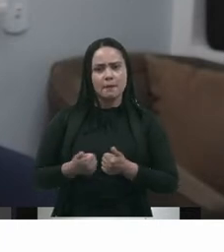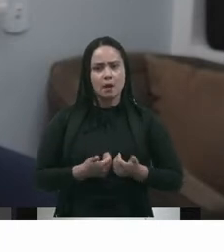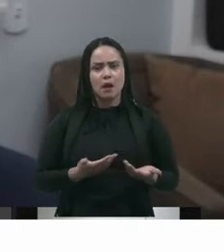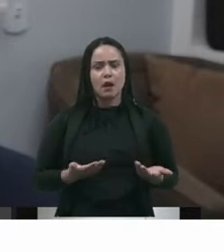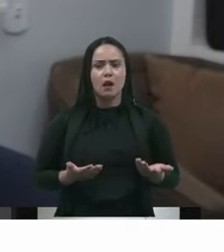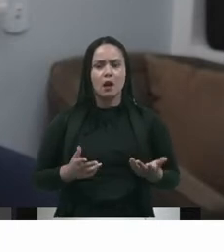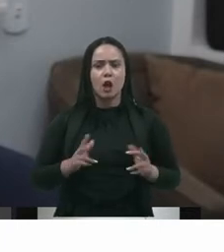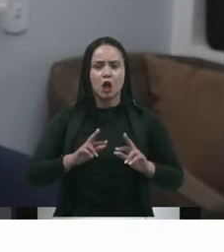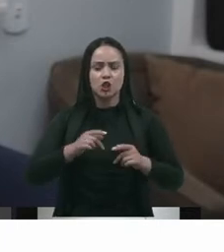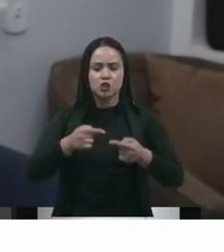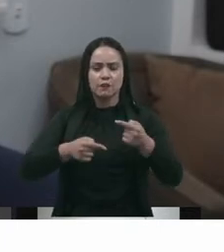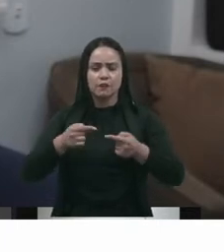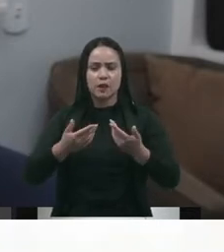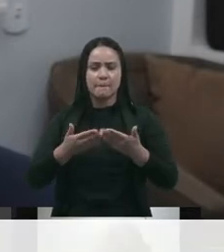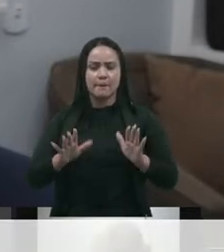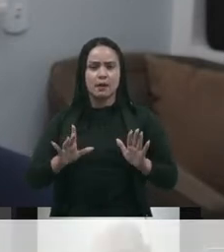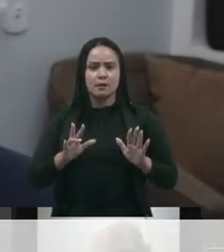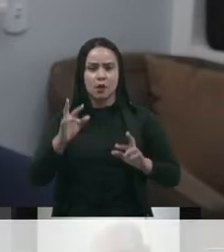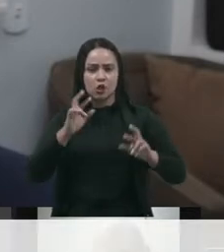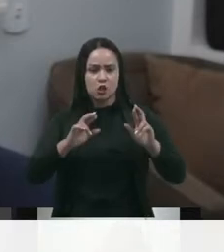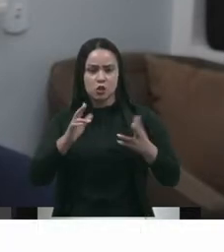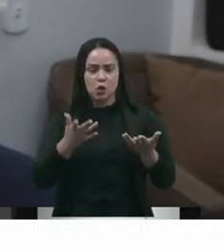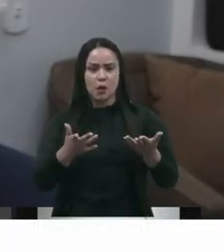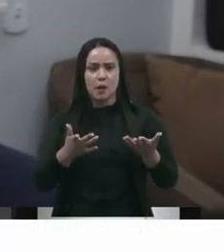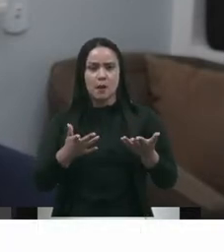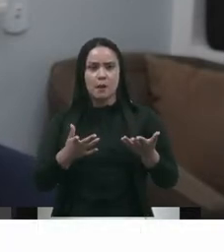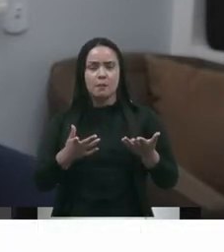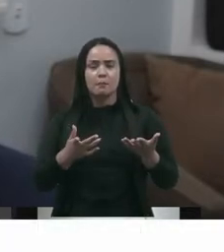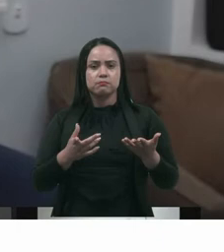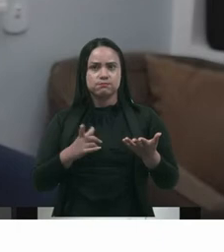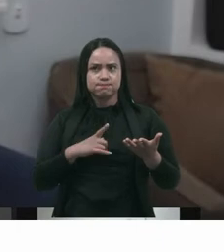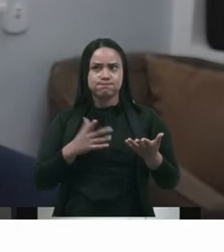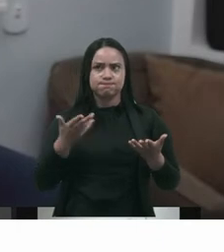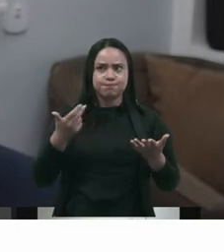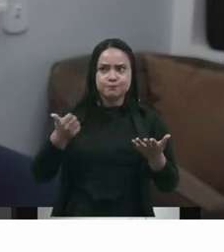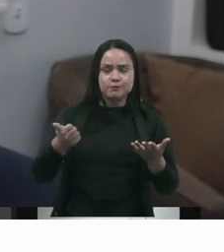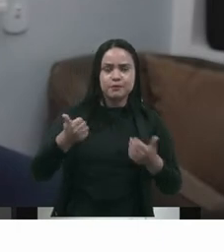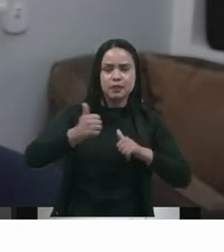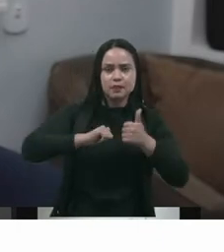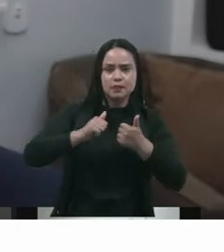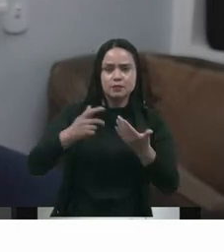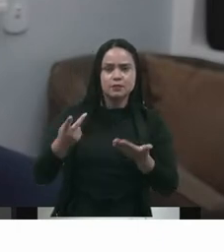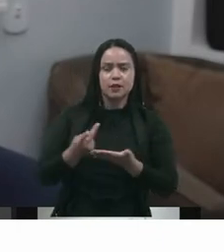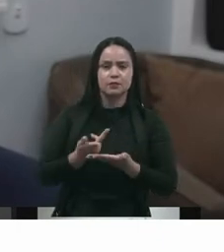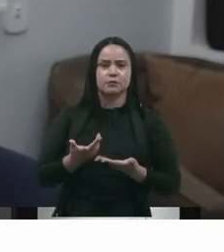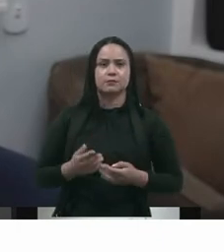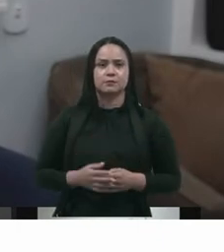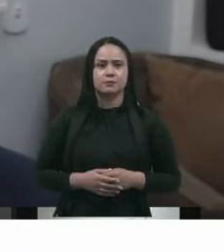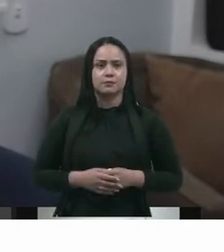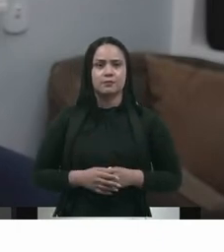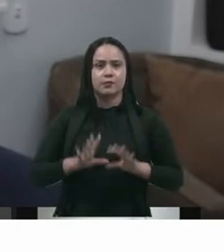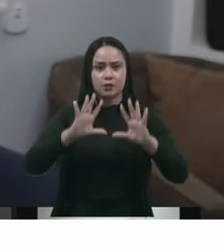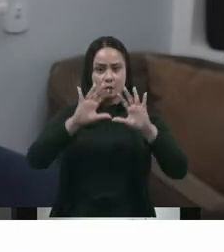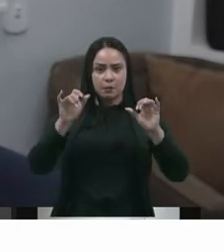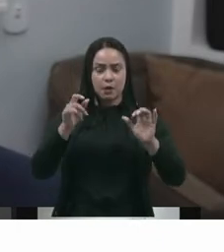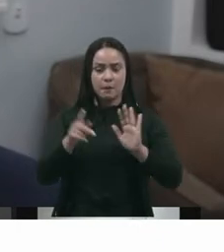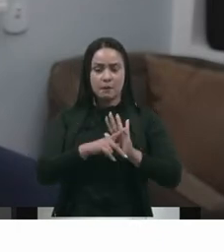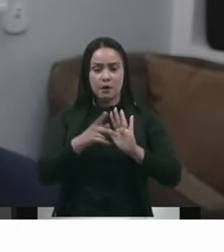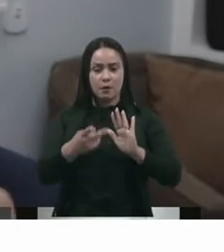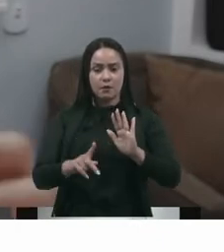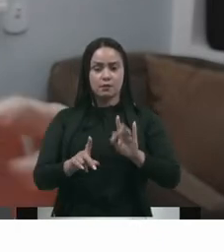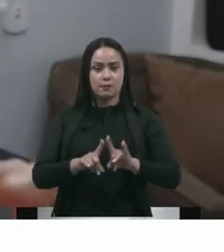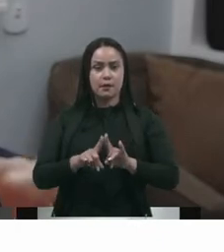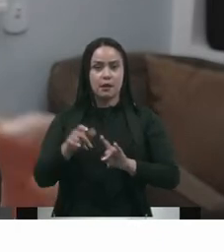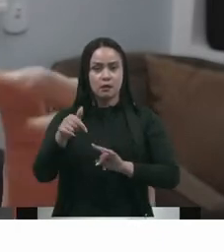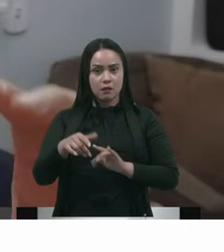a divergência aberta pelo ministro corregedor, que com muita propriedade recuperou a análise dos fatos no tribunal de origem, e